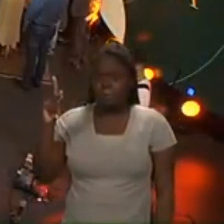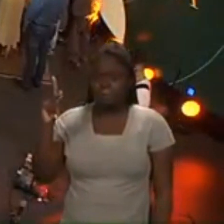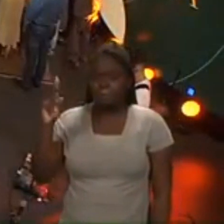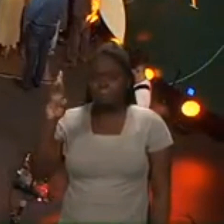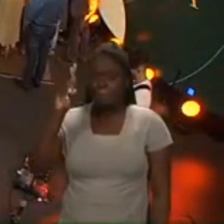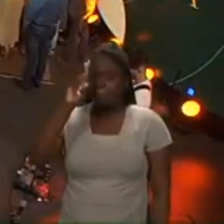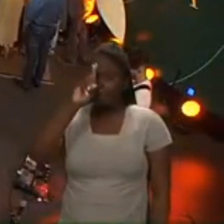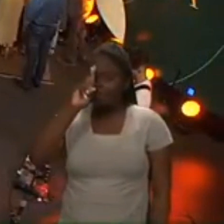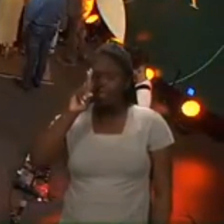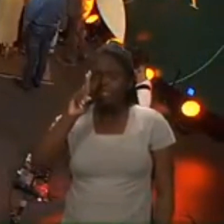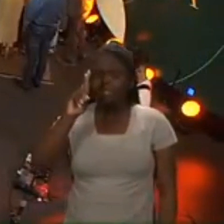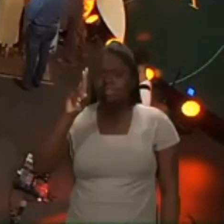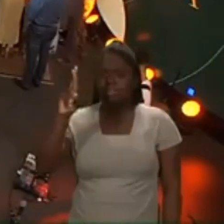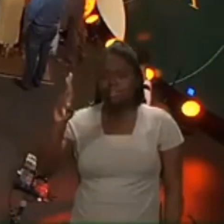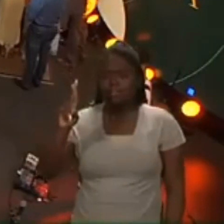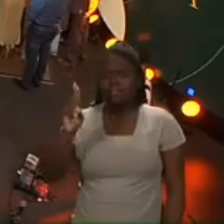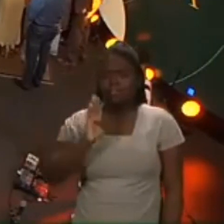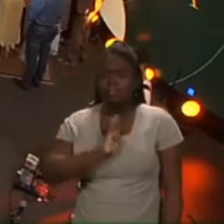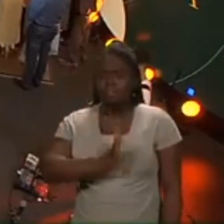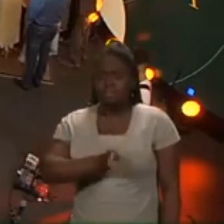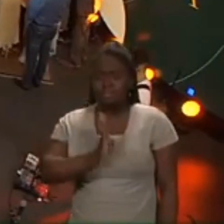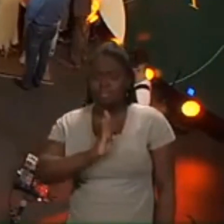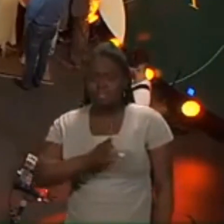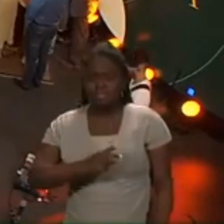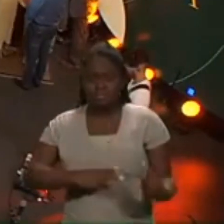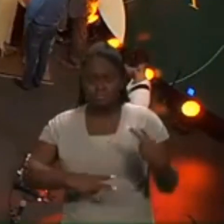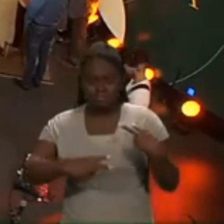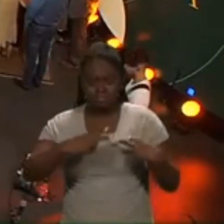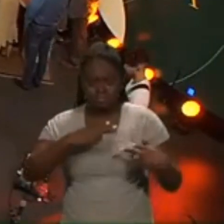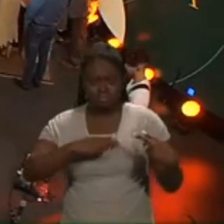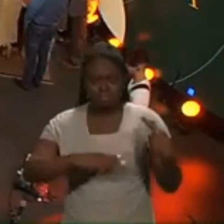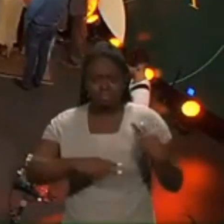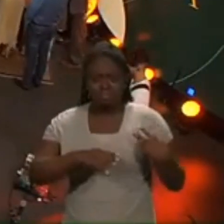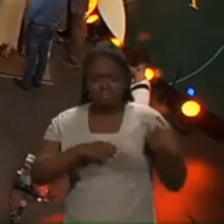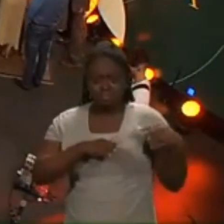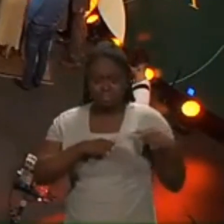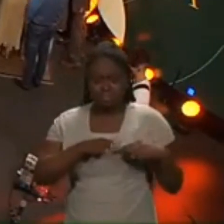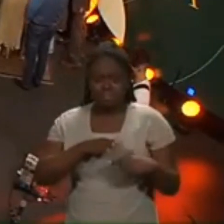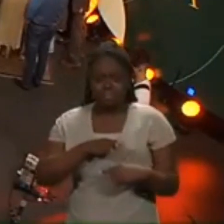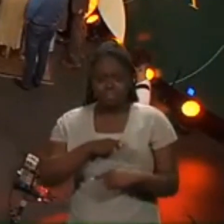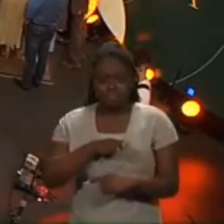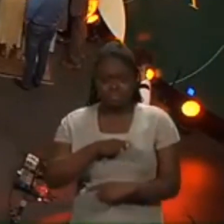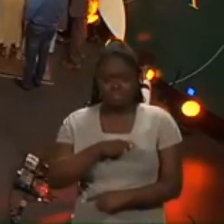Senhor é aquele que sonda e esquadrinha o coração do homem.